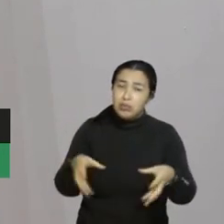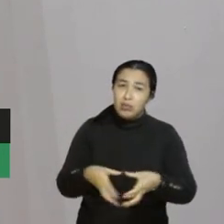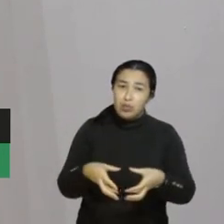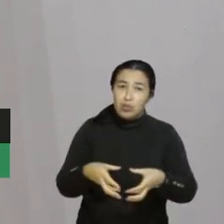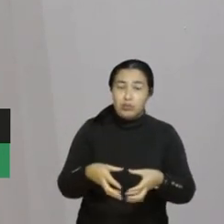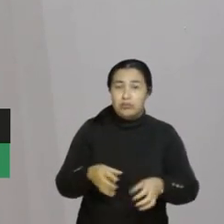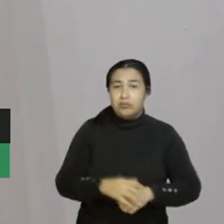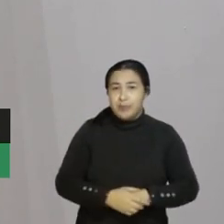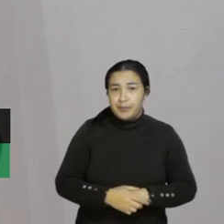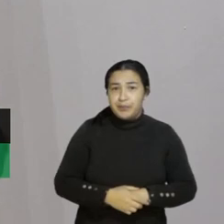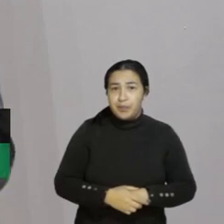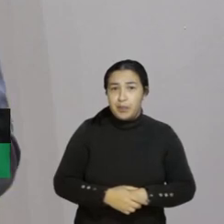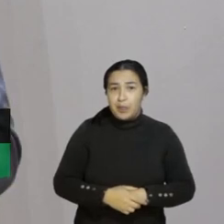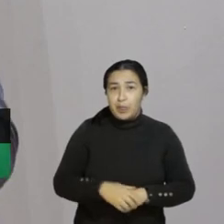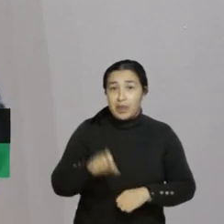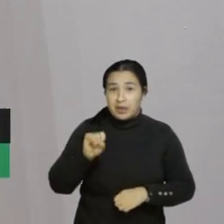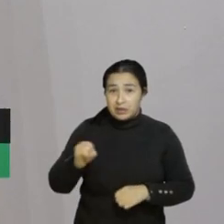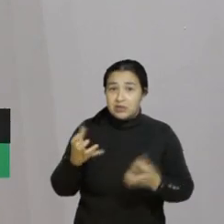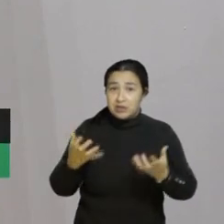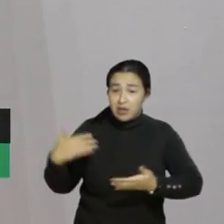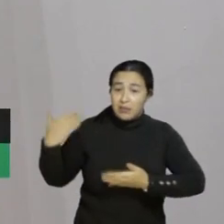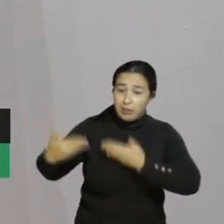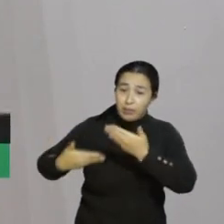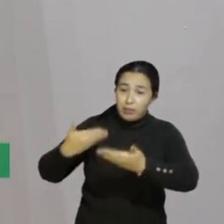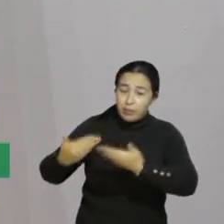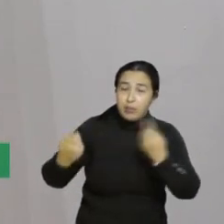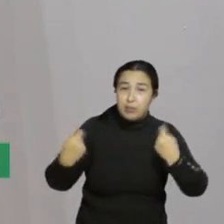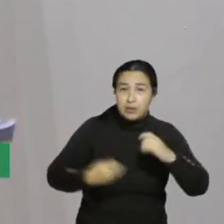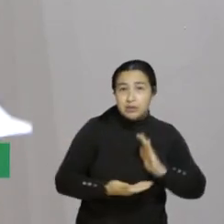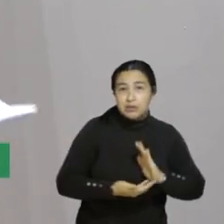mínimo, que retirem essas retaliações. Obrigado, presidente.